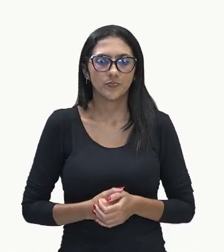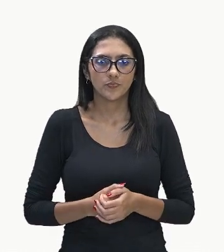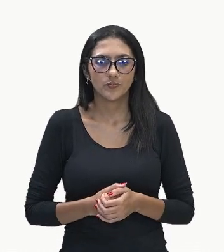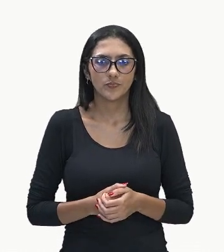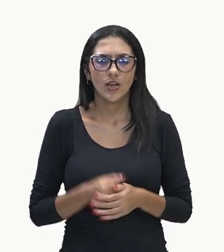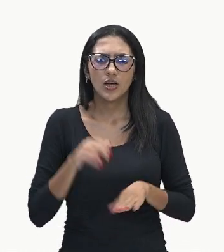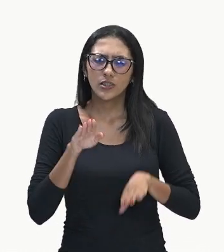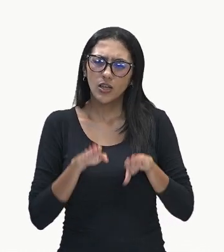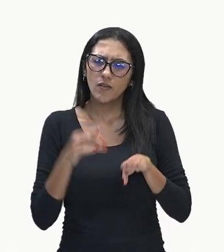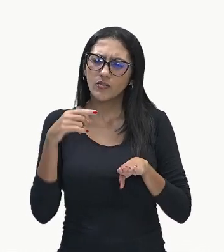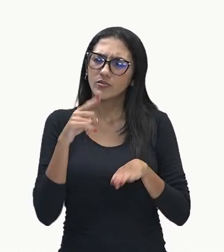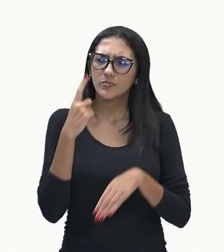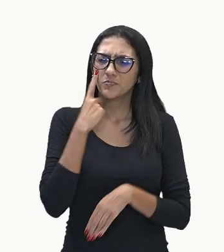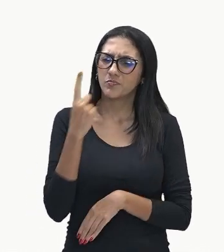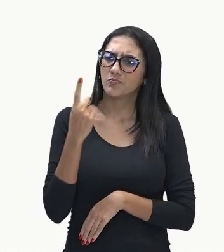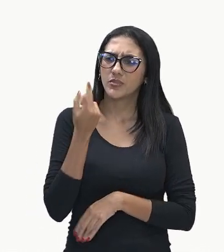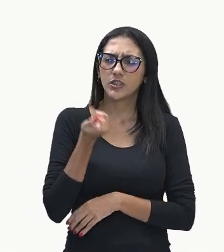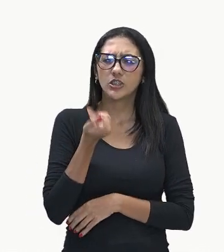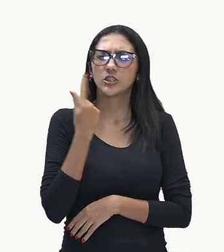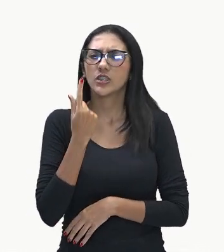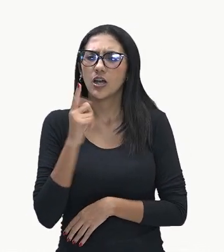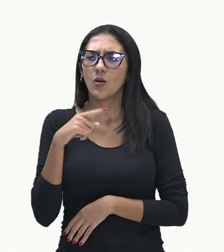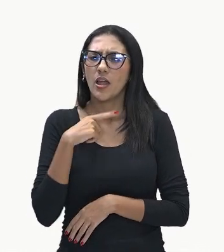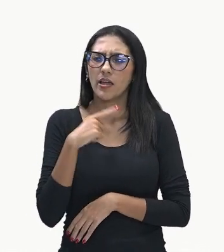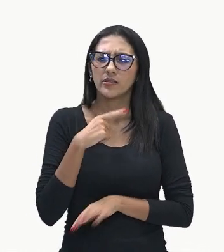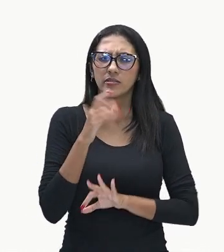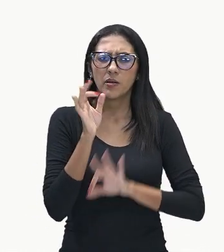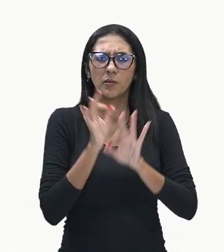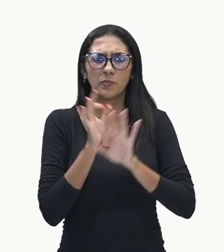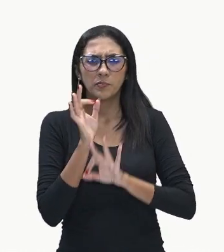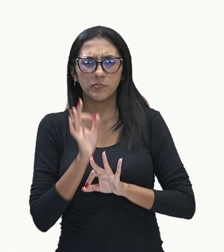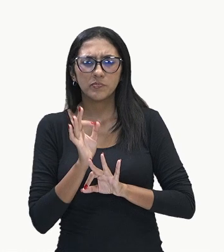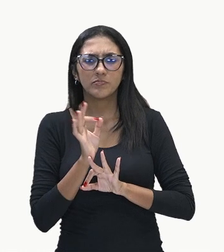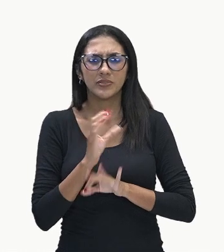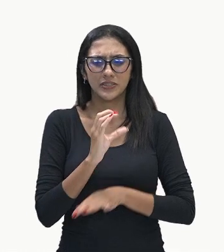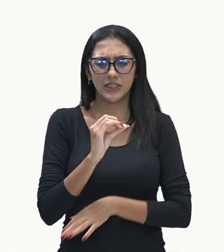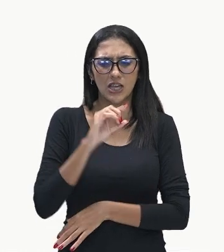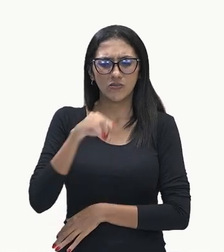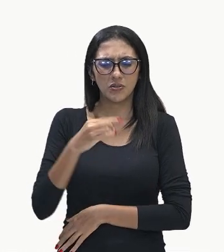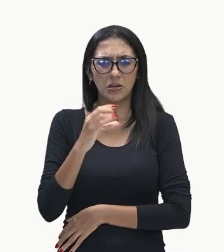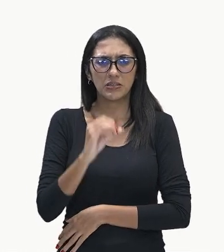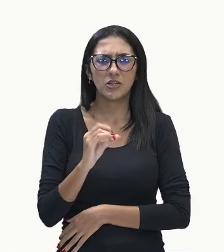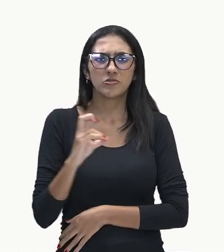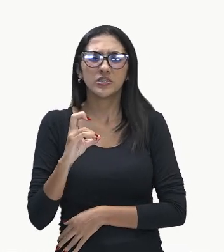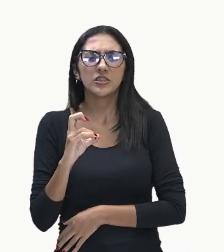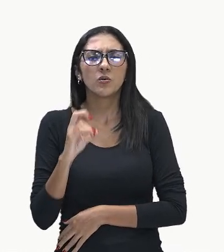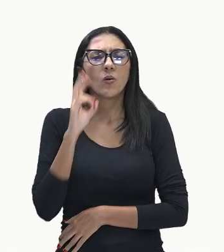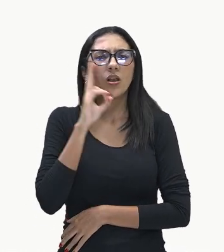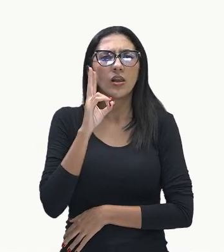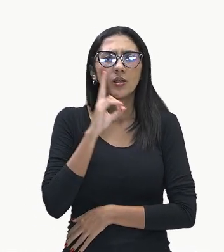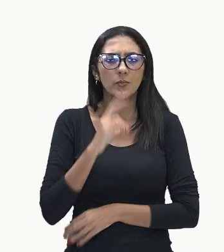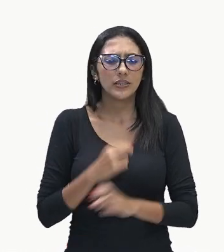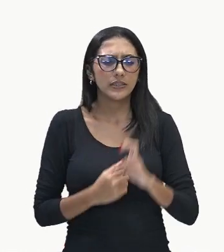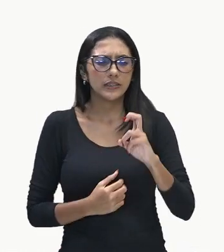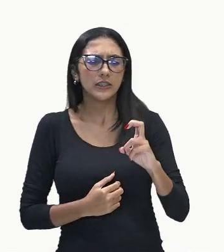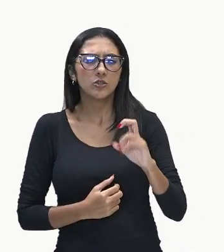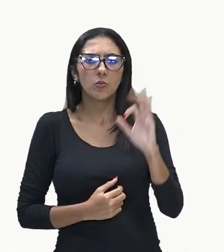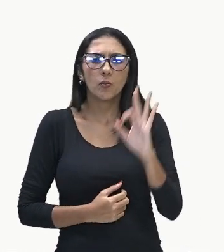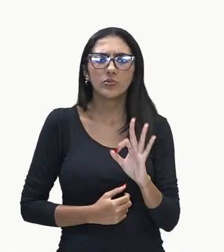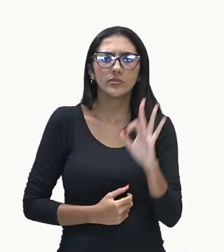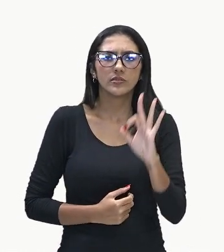esteja estranhando essa escrita bem aqui. Mas, professora, não era 5%?